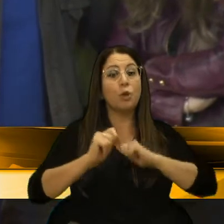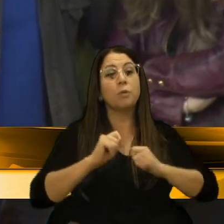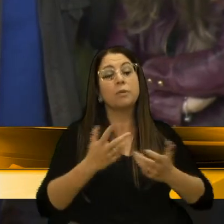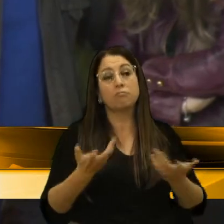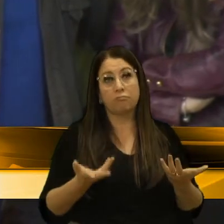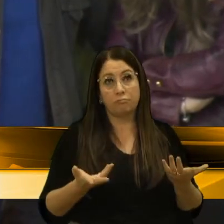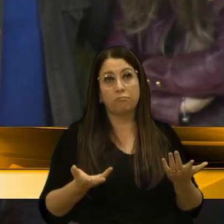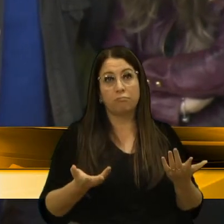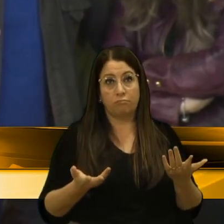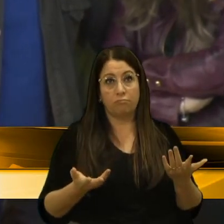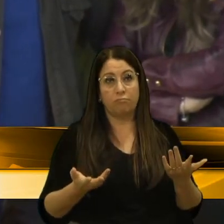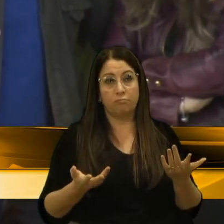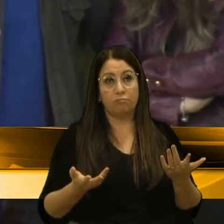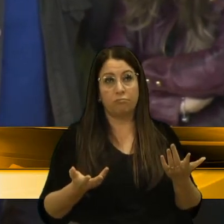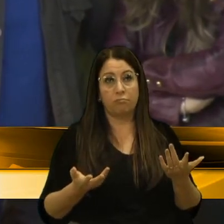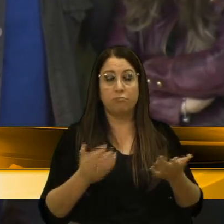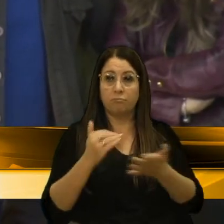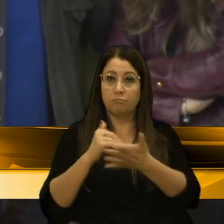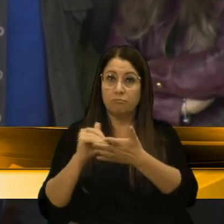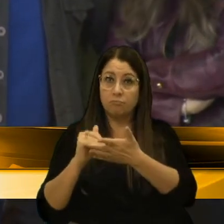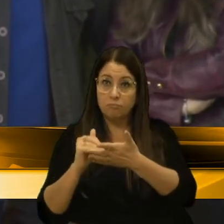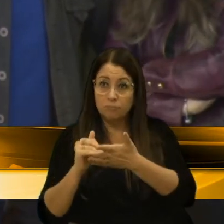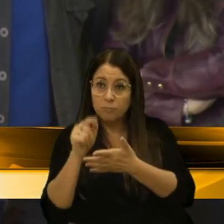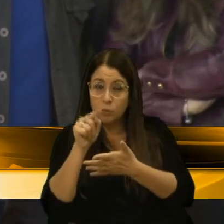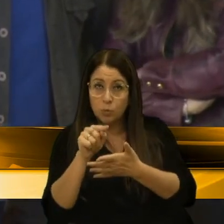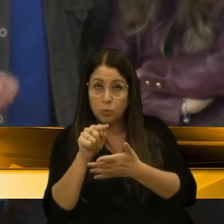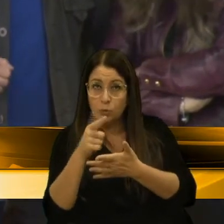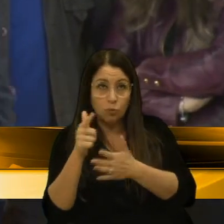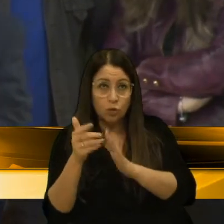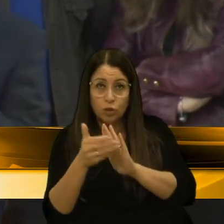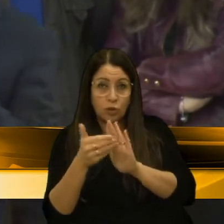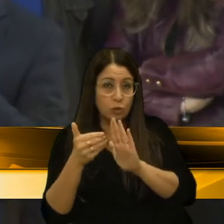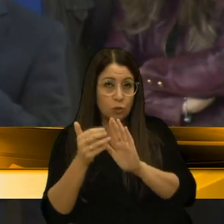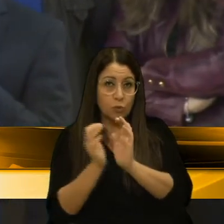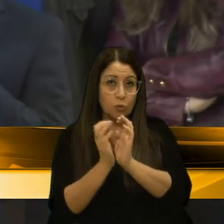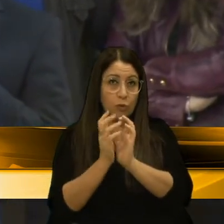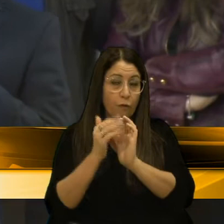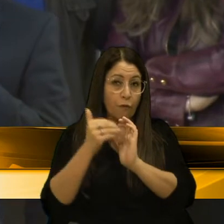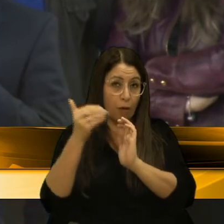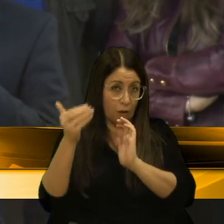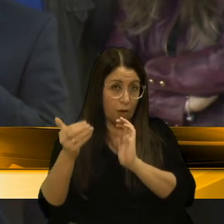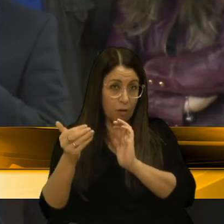caso. Secretário, se o senhor não tirar nossos colegas de fora,